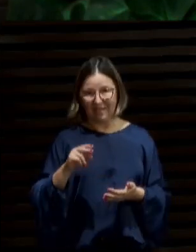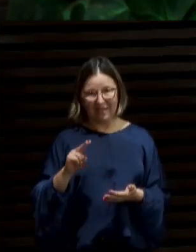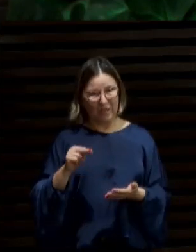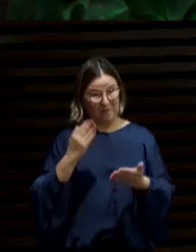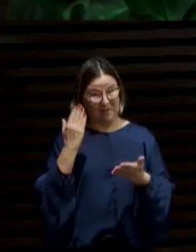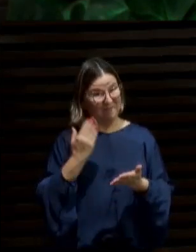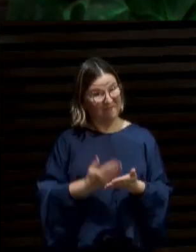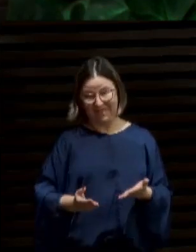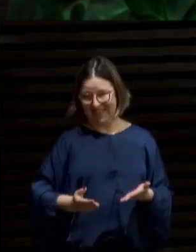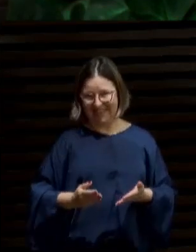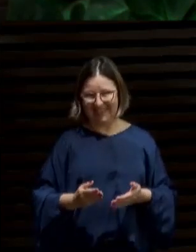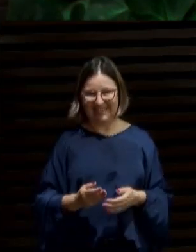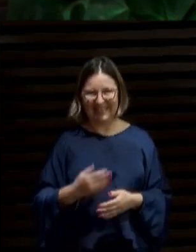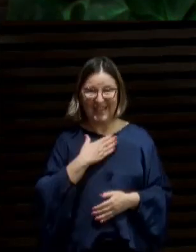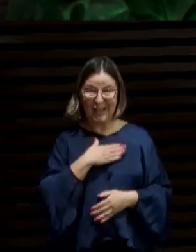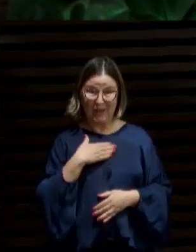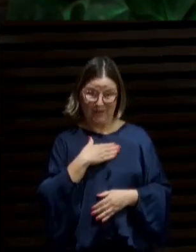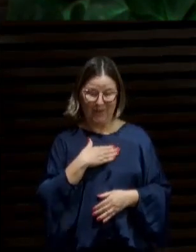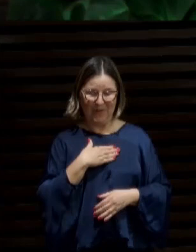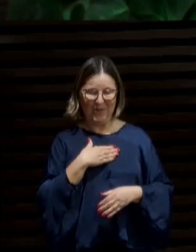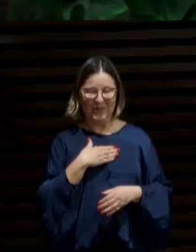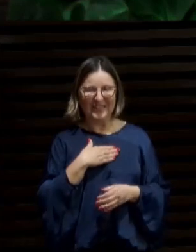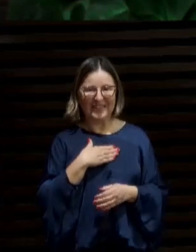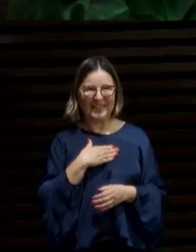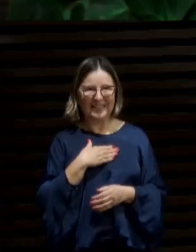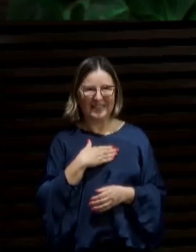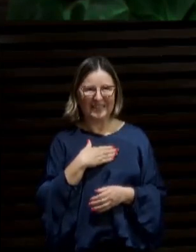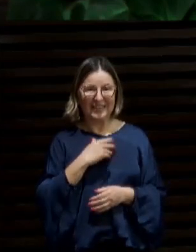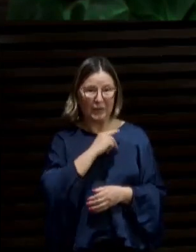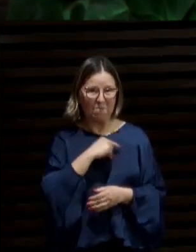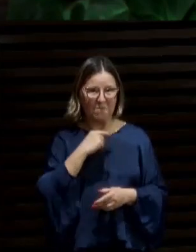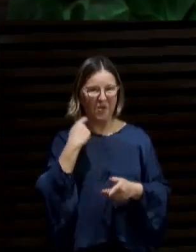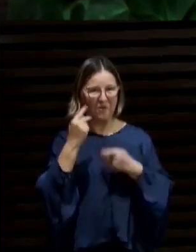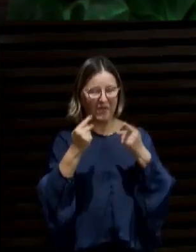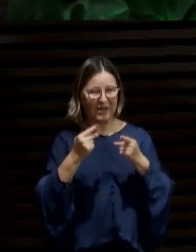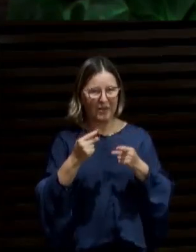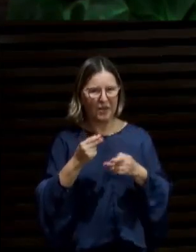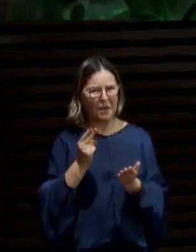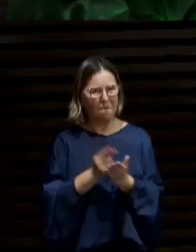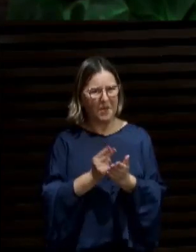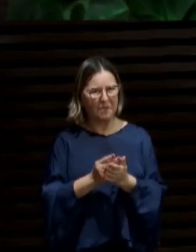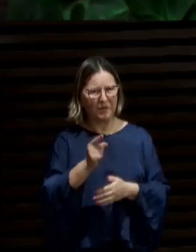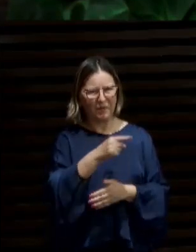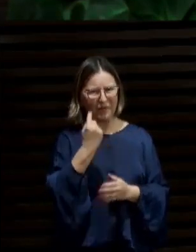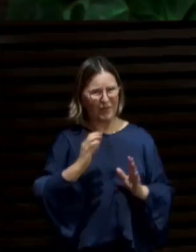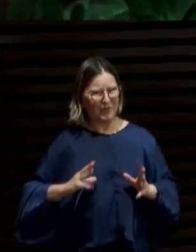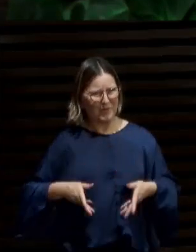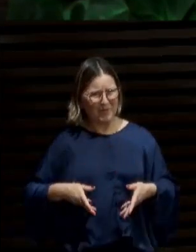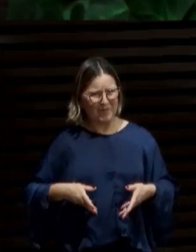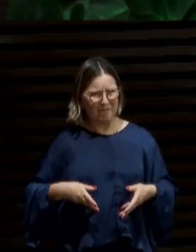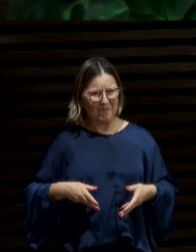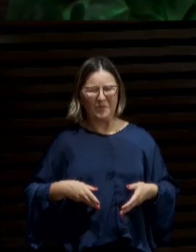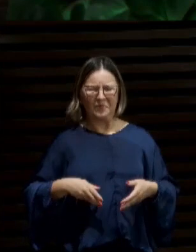viço. Eu gosto muito quando o apóstolo diz assim, ainda que o nosso homem exterior se envelheça, se corrompa,